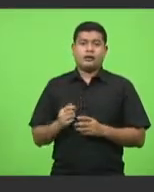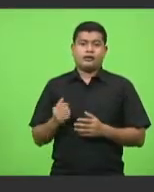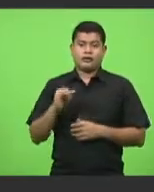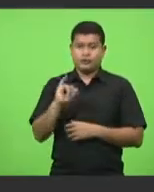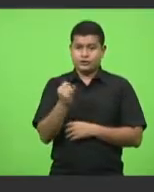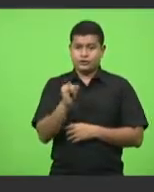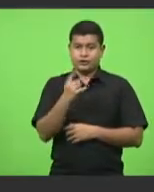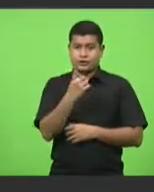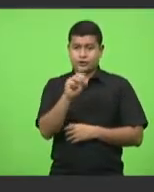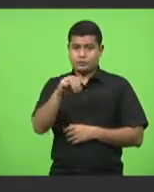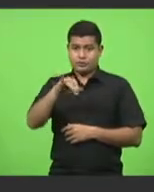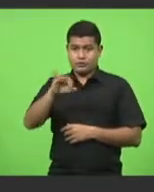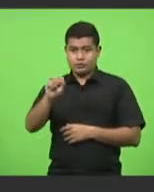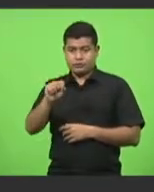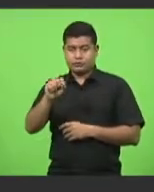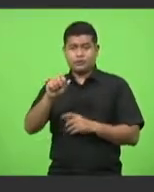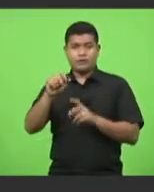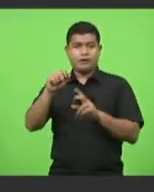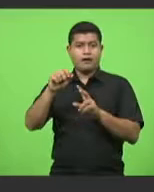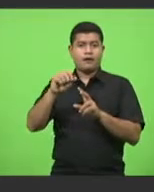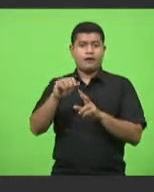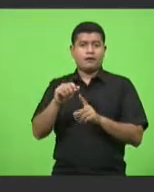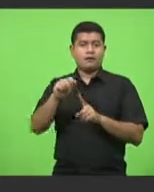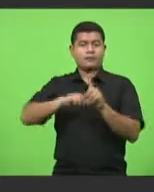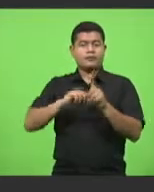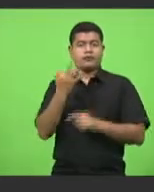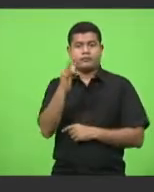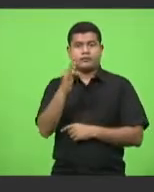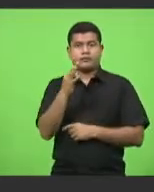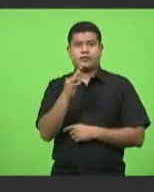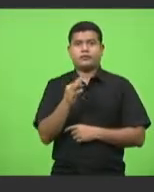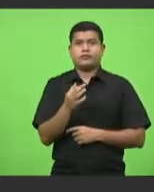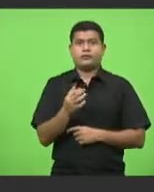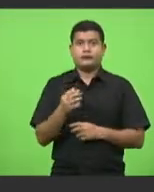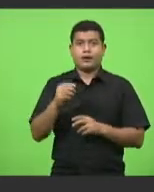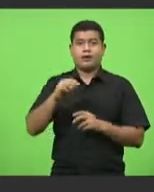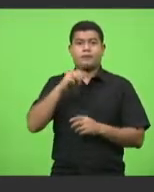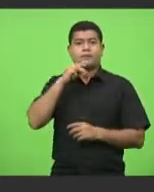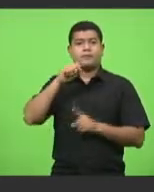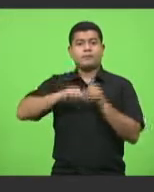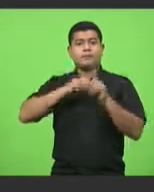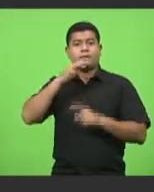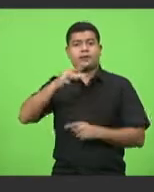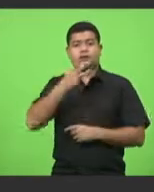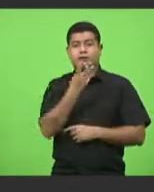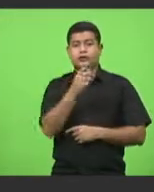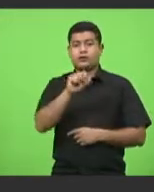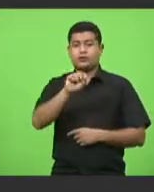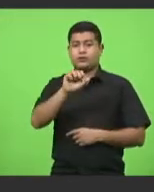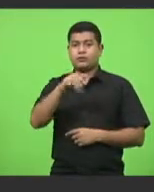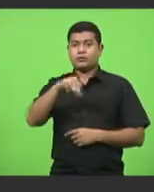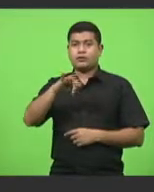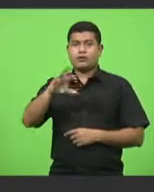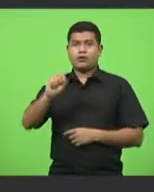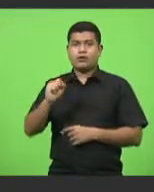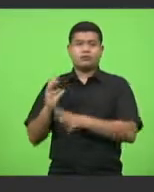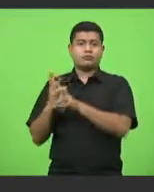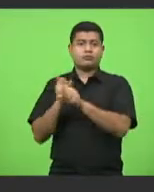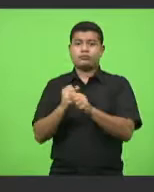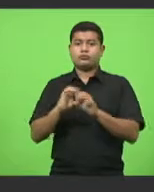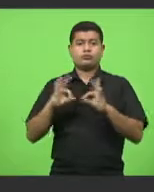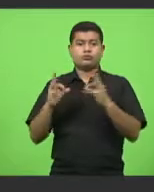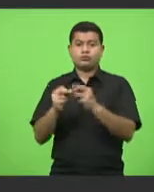fevereiro, 6 milhões e 200. Por favor. Março, 38 milhões de vacinas, Fiocruz, Butantan,